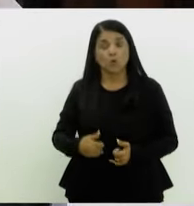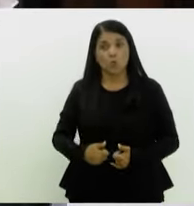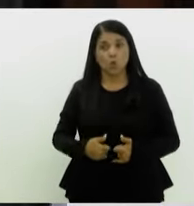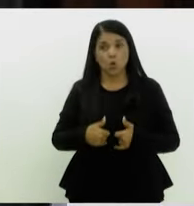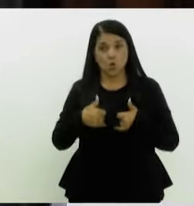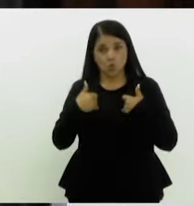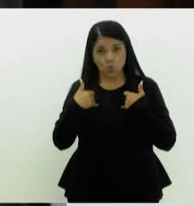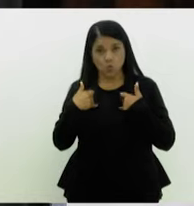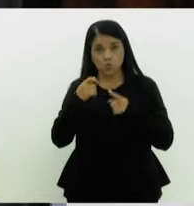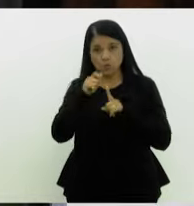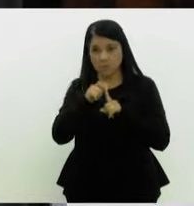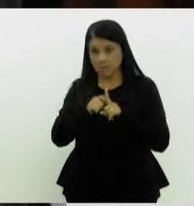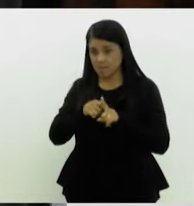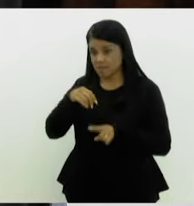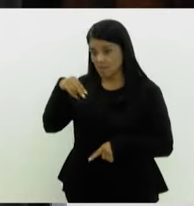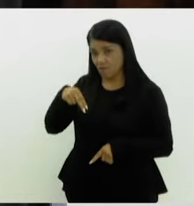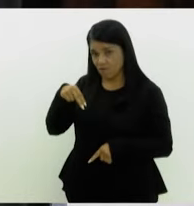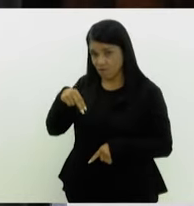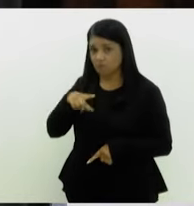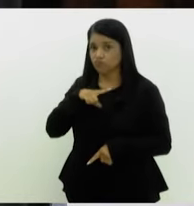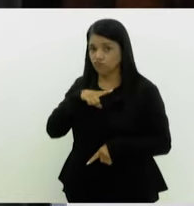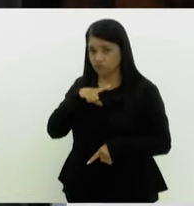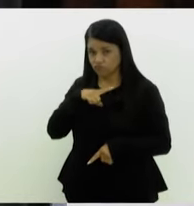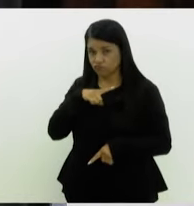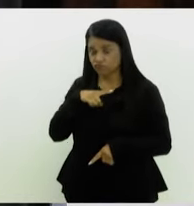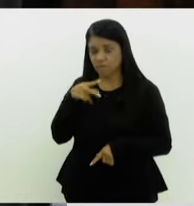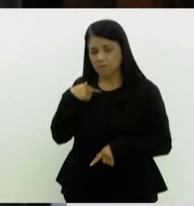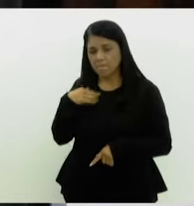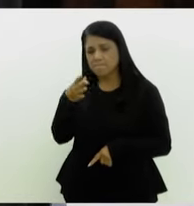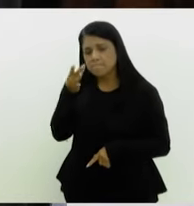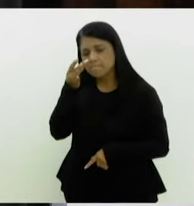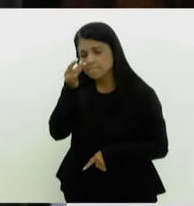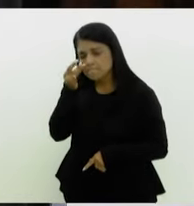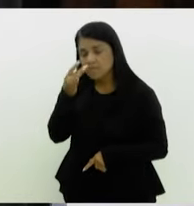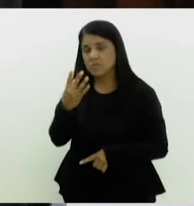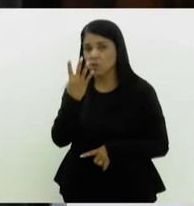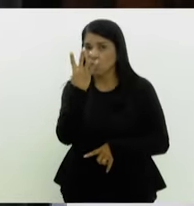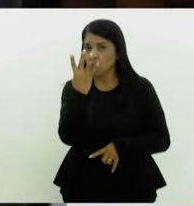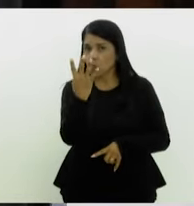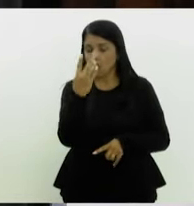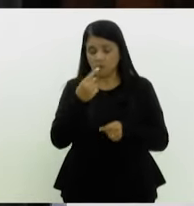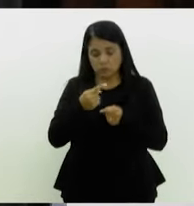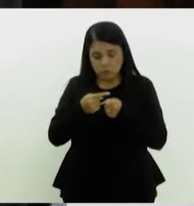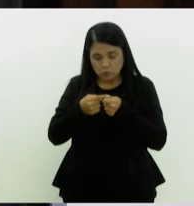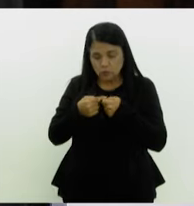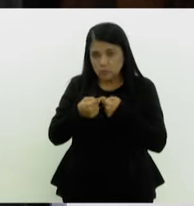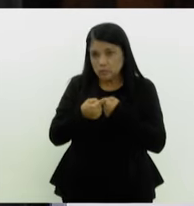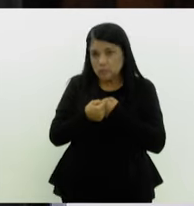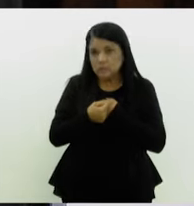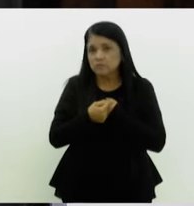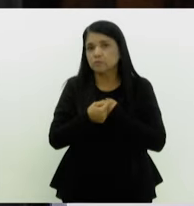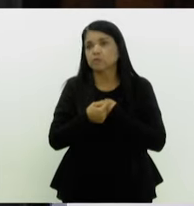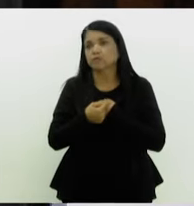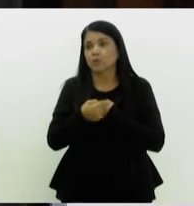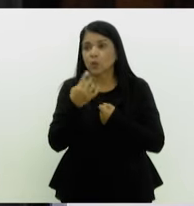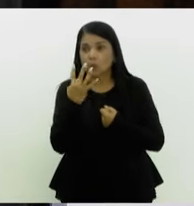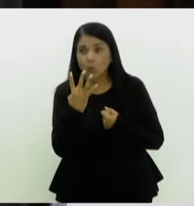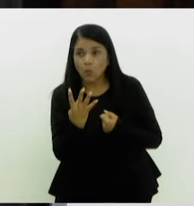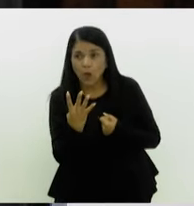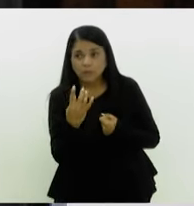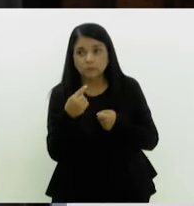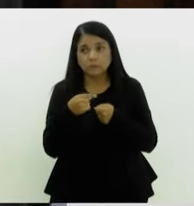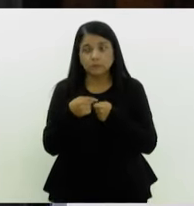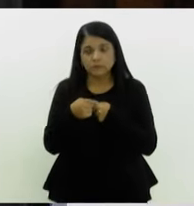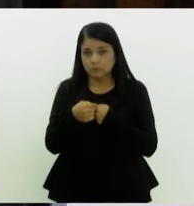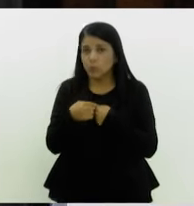tive em novembro a gente viu de perto quatro municípios eu gosto de contar isso ministra Dilene porque